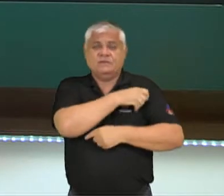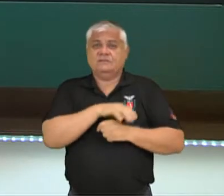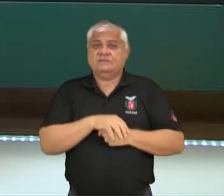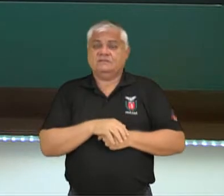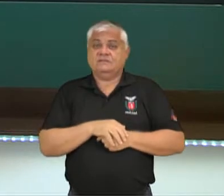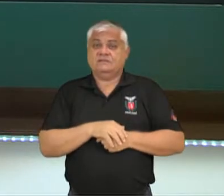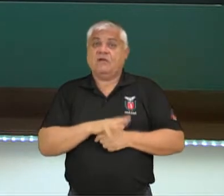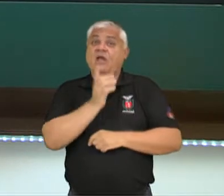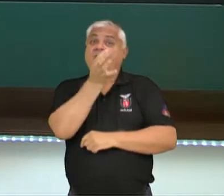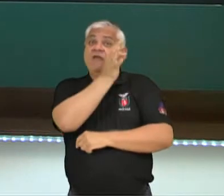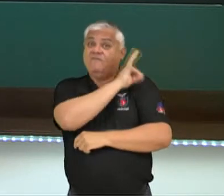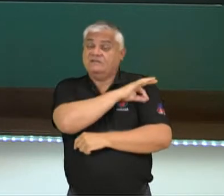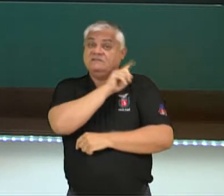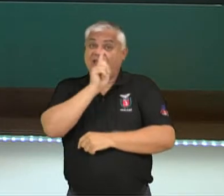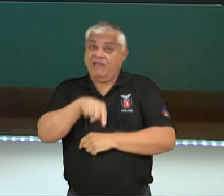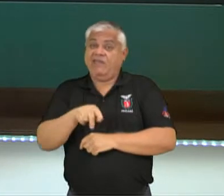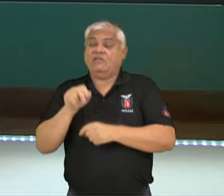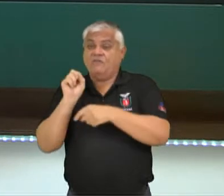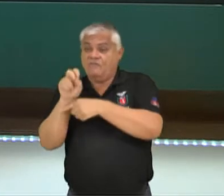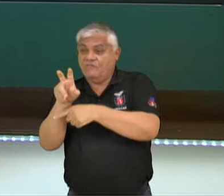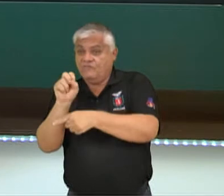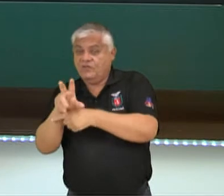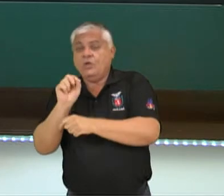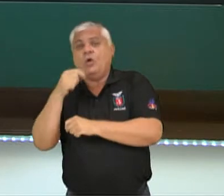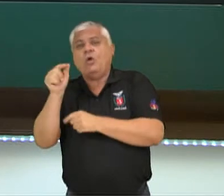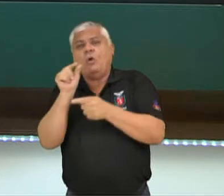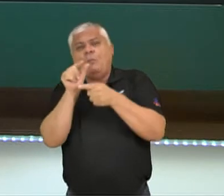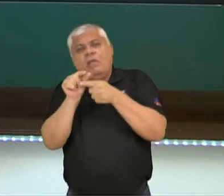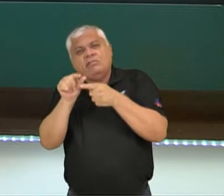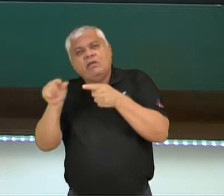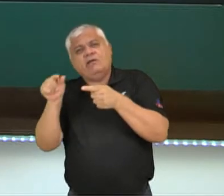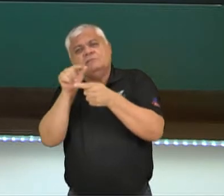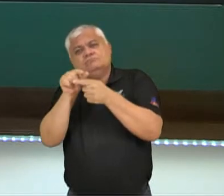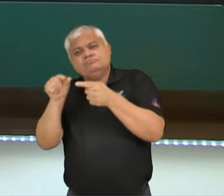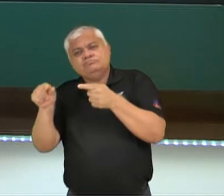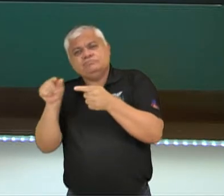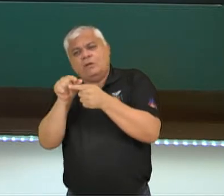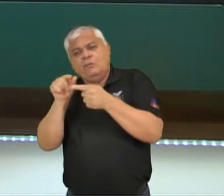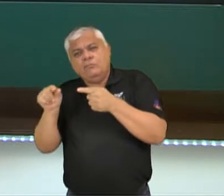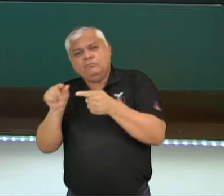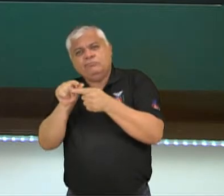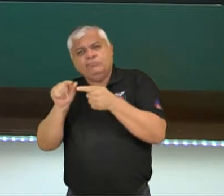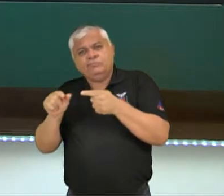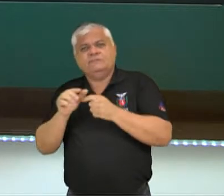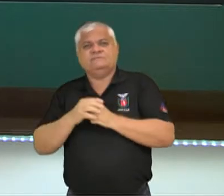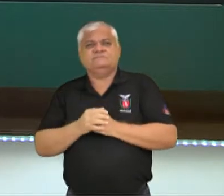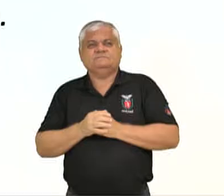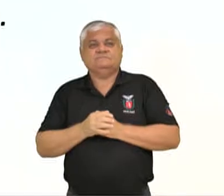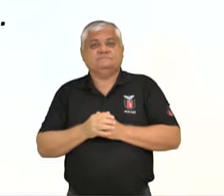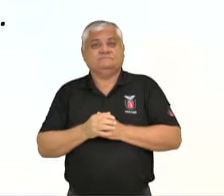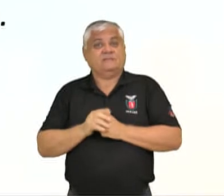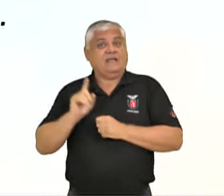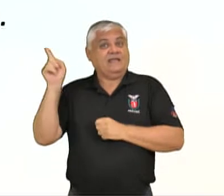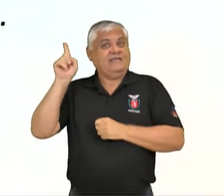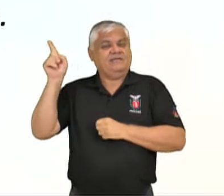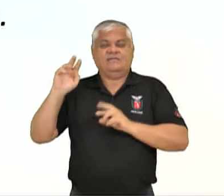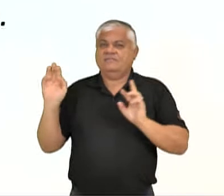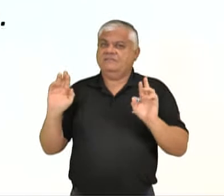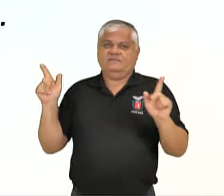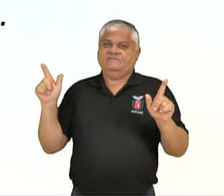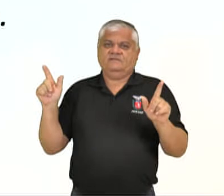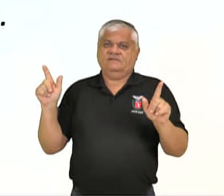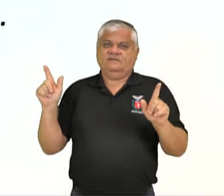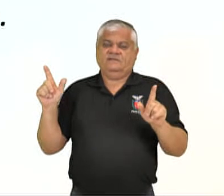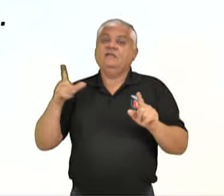são ou de vírus atenuado ou de pedaços proteicos, né, da cápsula viral. Aqui não, aqui a gente está